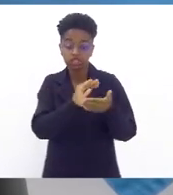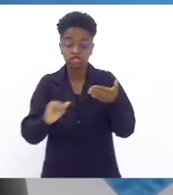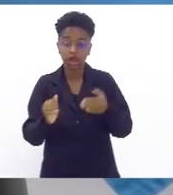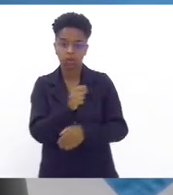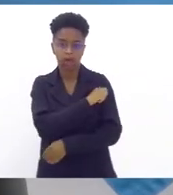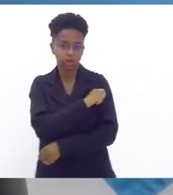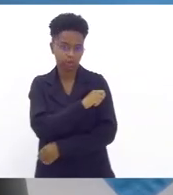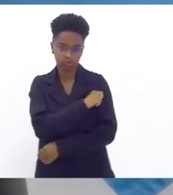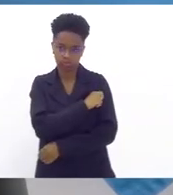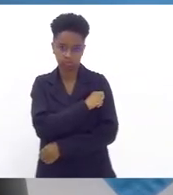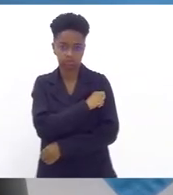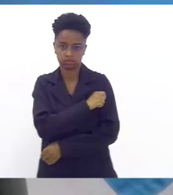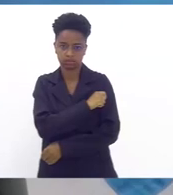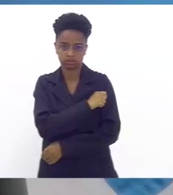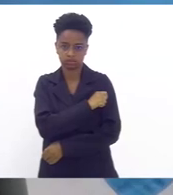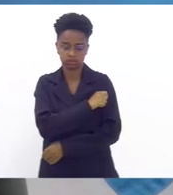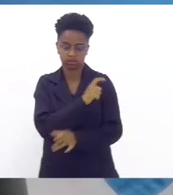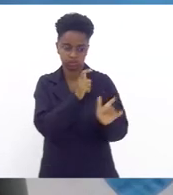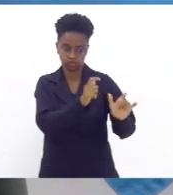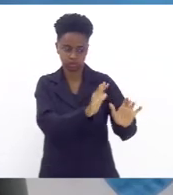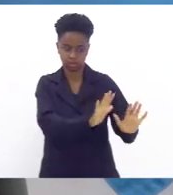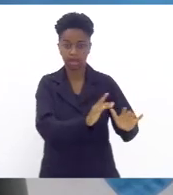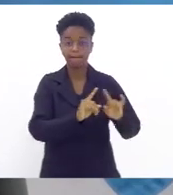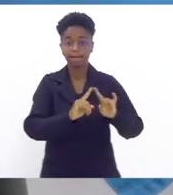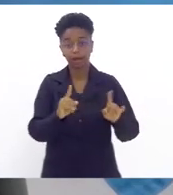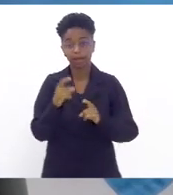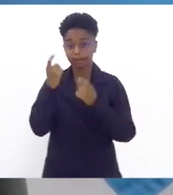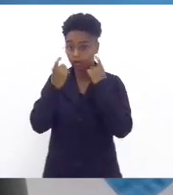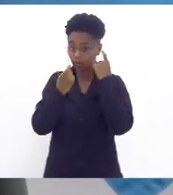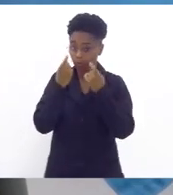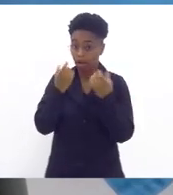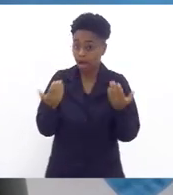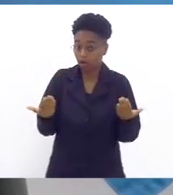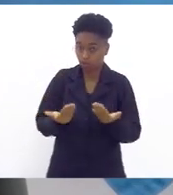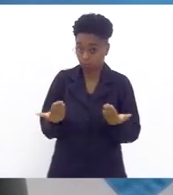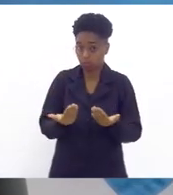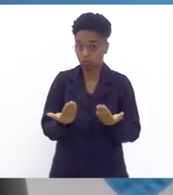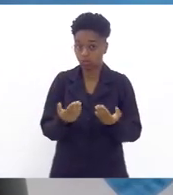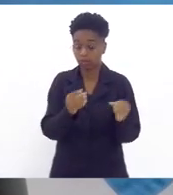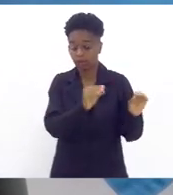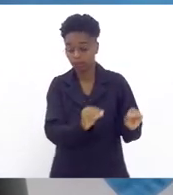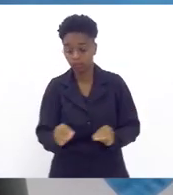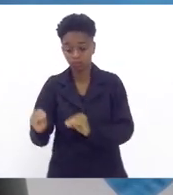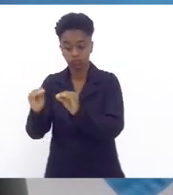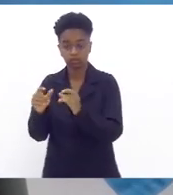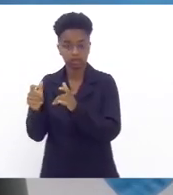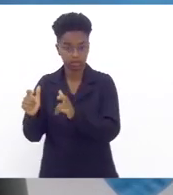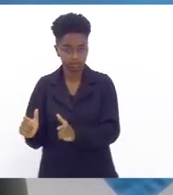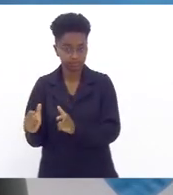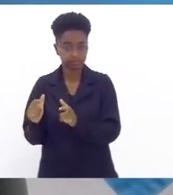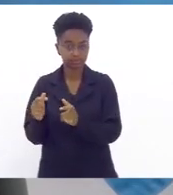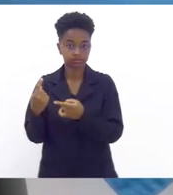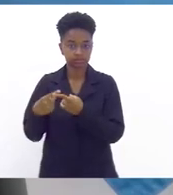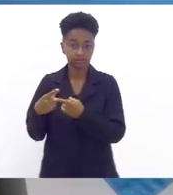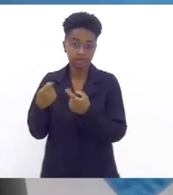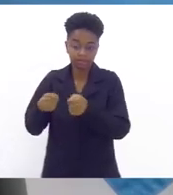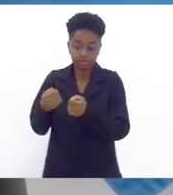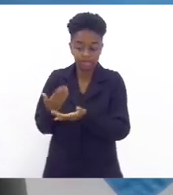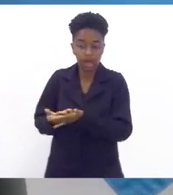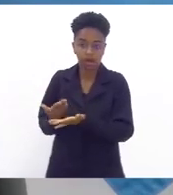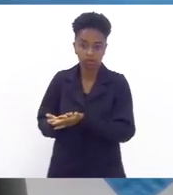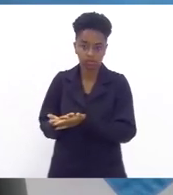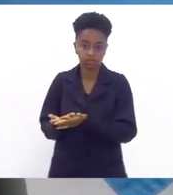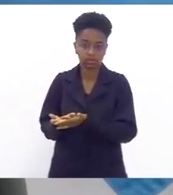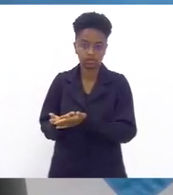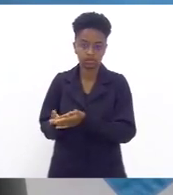alunos totalmente do local Mas é uma preocupação de imediato esse remanejamento da aula é uma preocupação